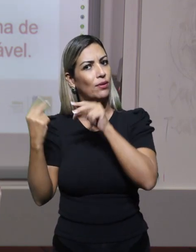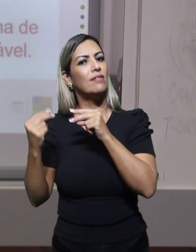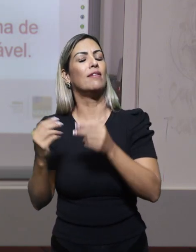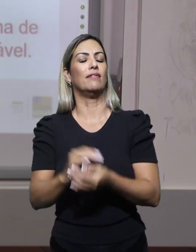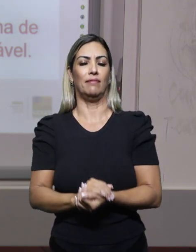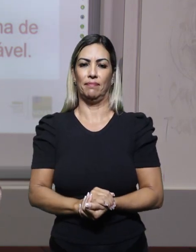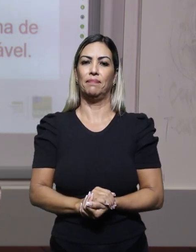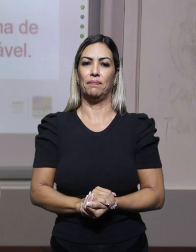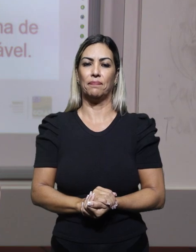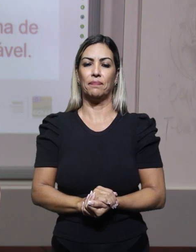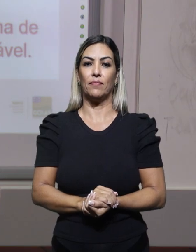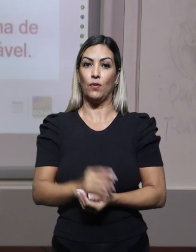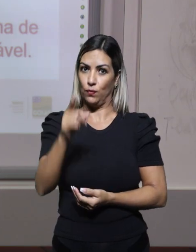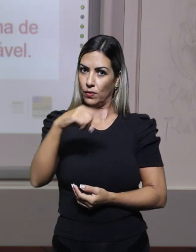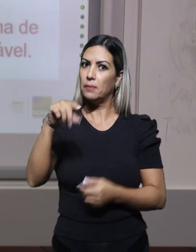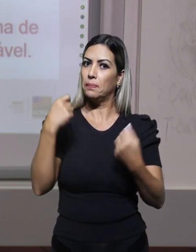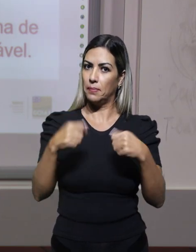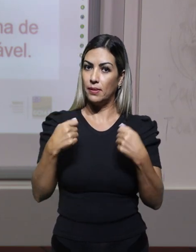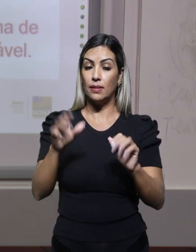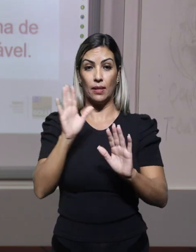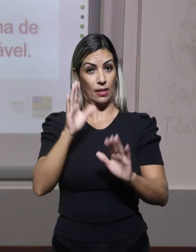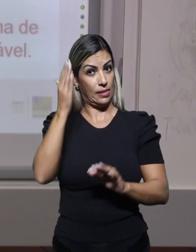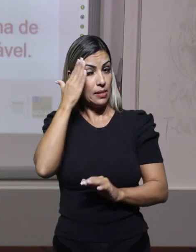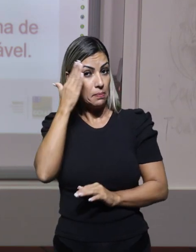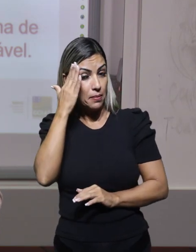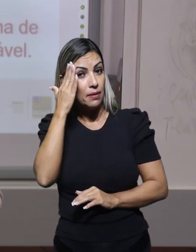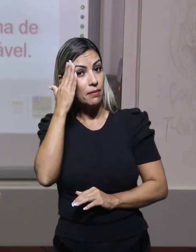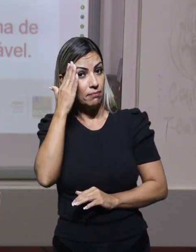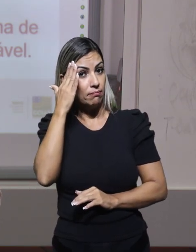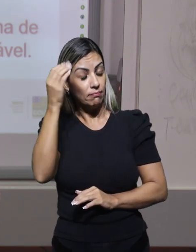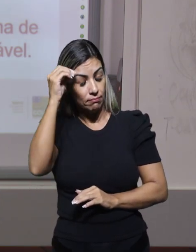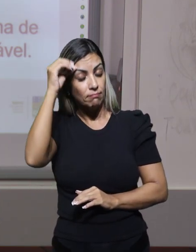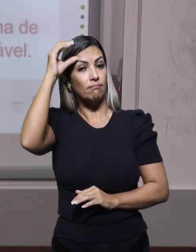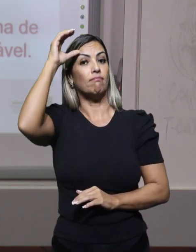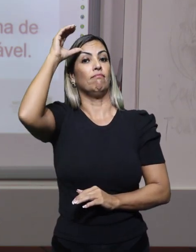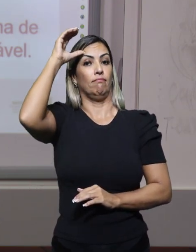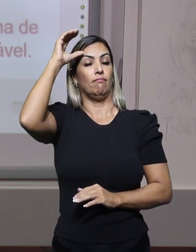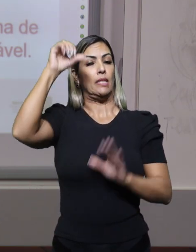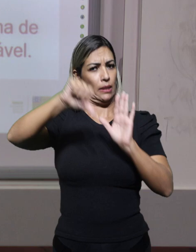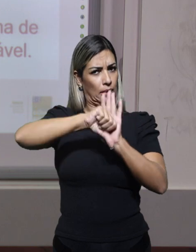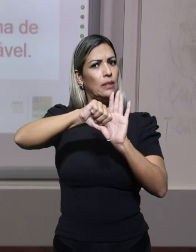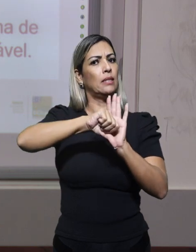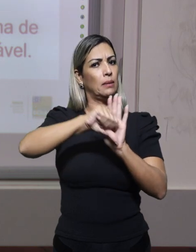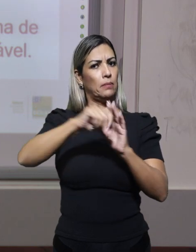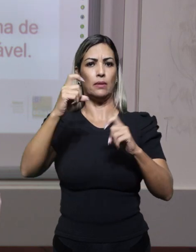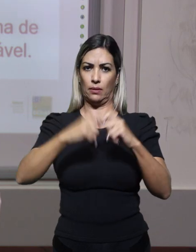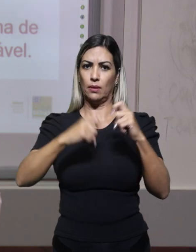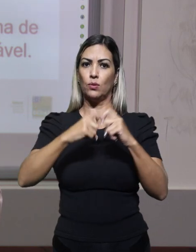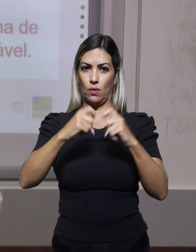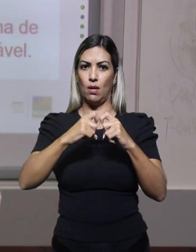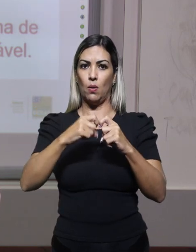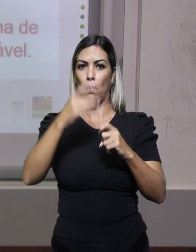como adolescentes. Vocês precisam ter conhecimento desses crimes sexuais